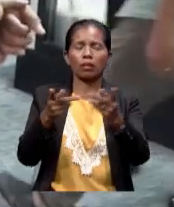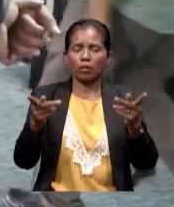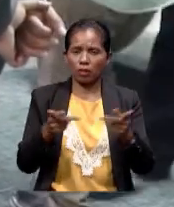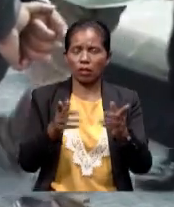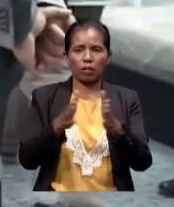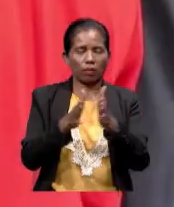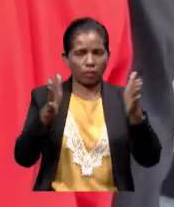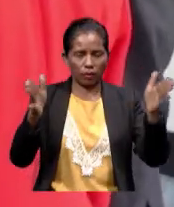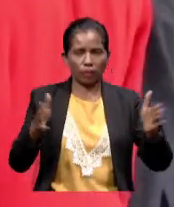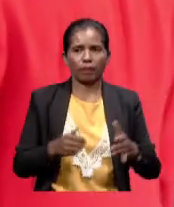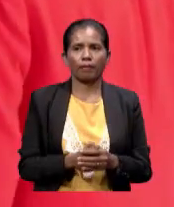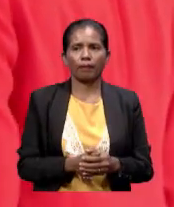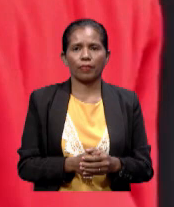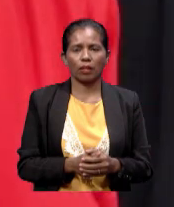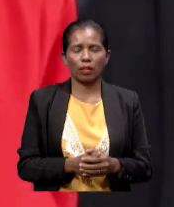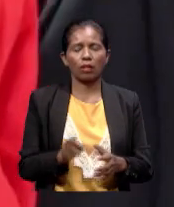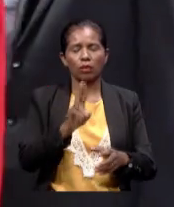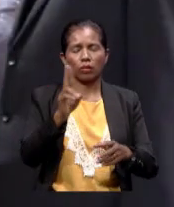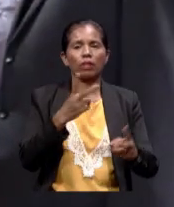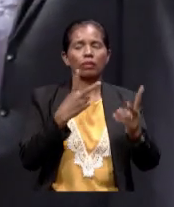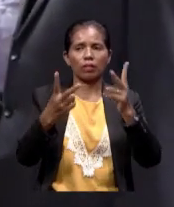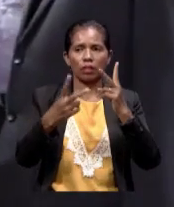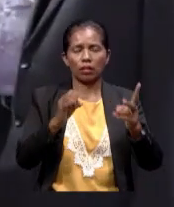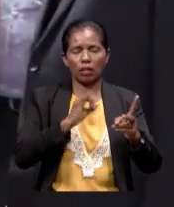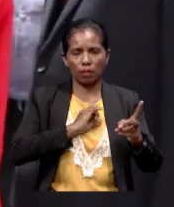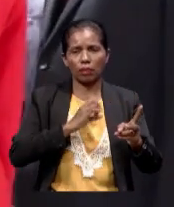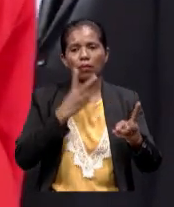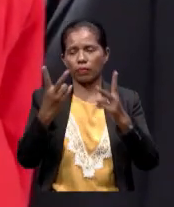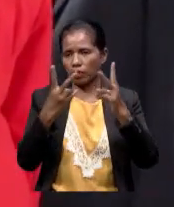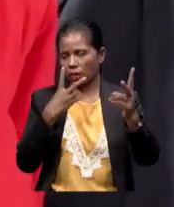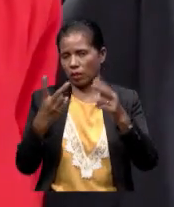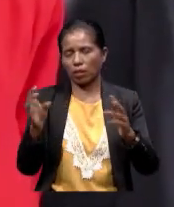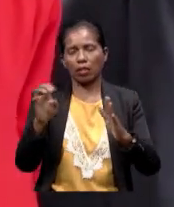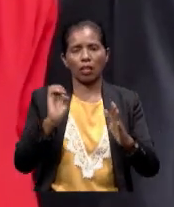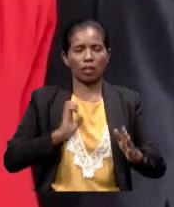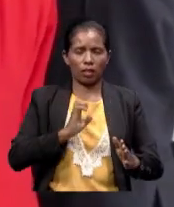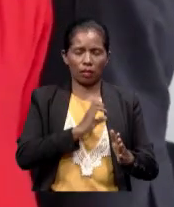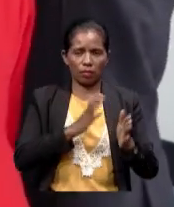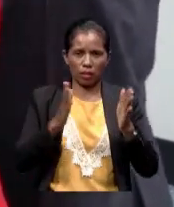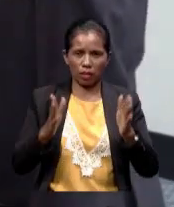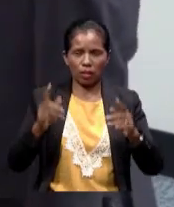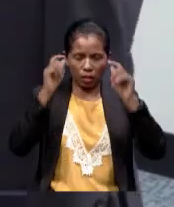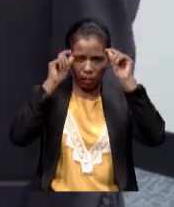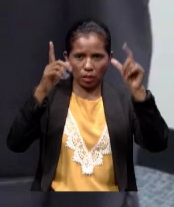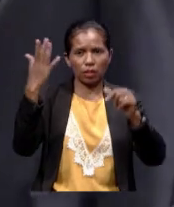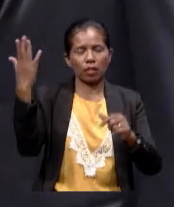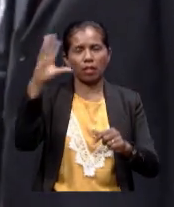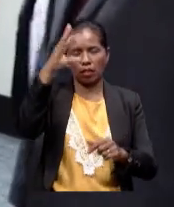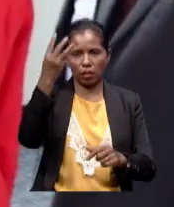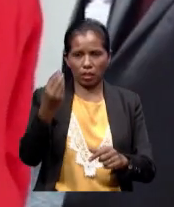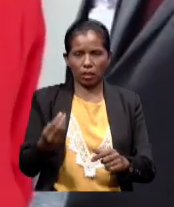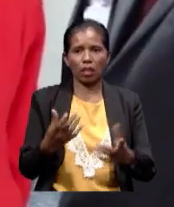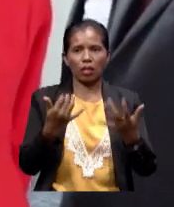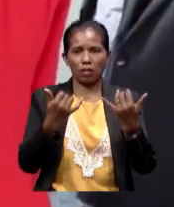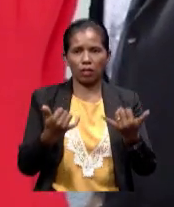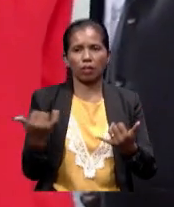liutang. Então aproveita a visita né, vamos para visita embaixada Timor-Leste nia em Jakarta, agora né